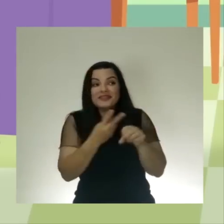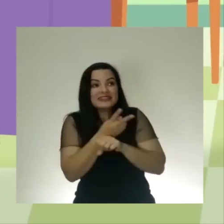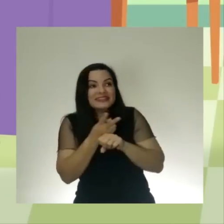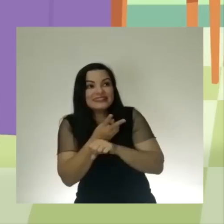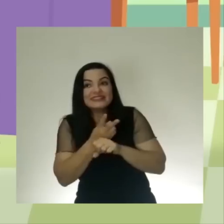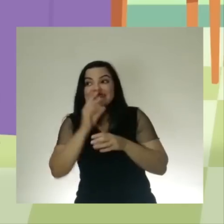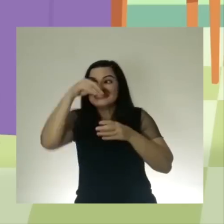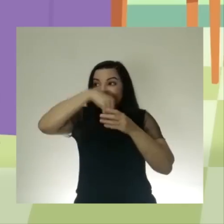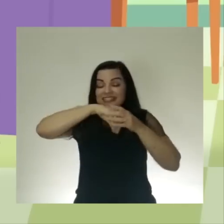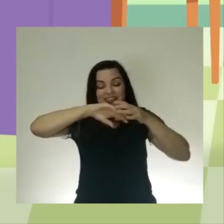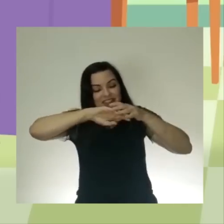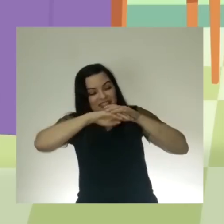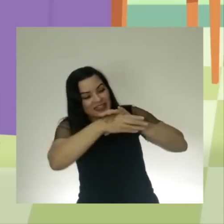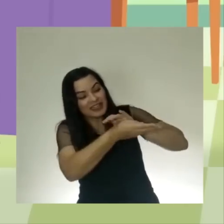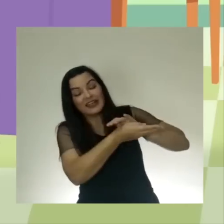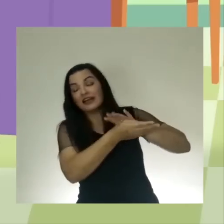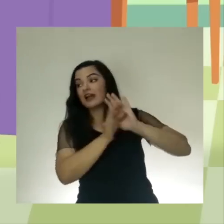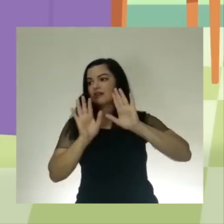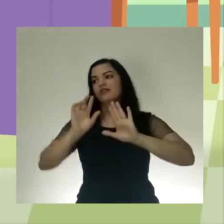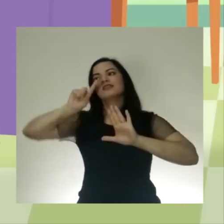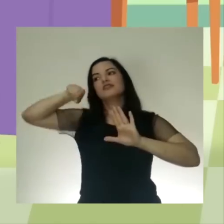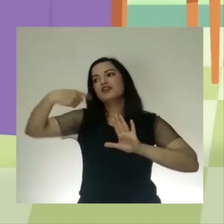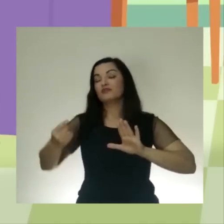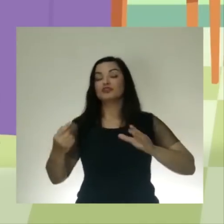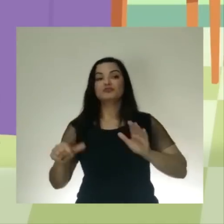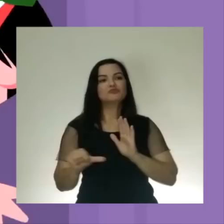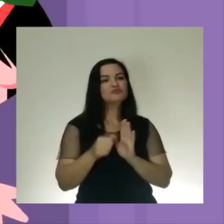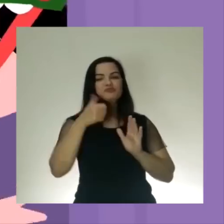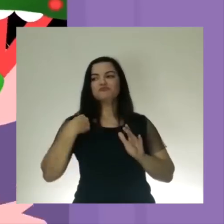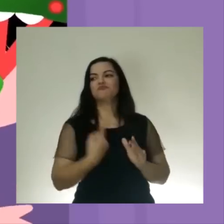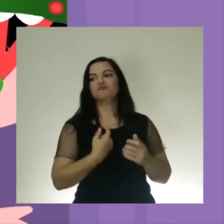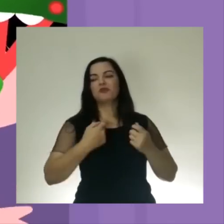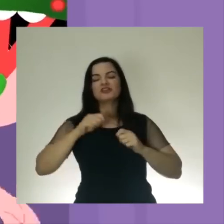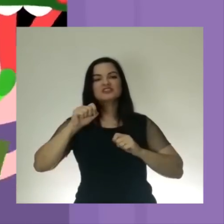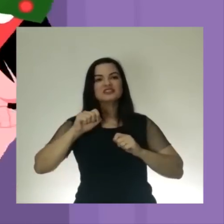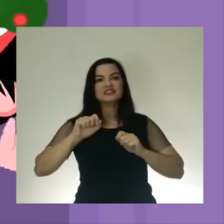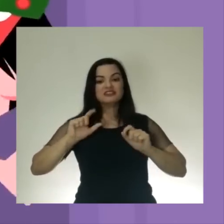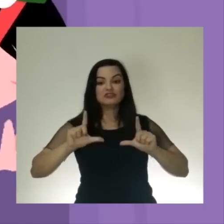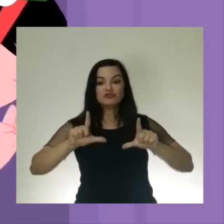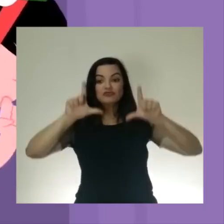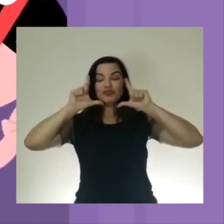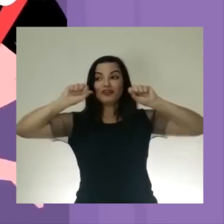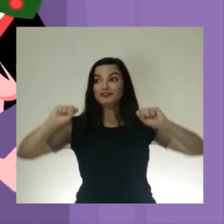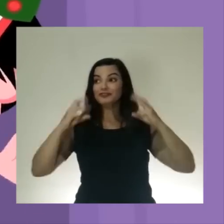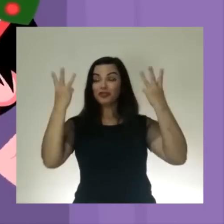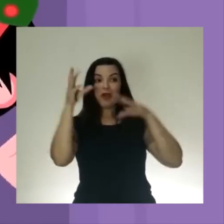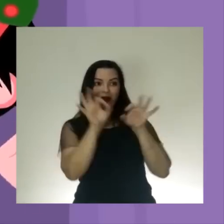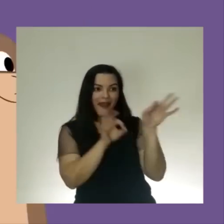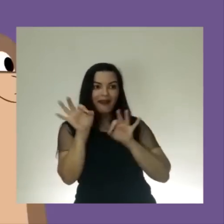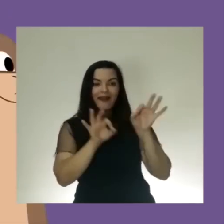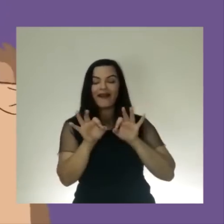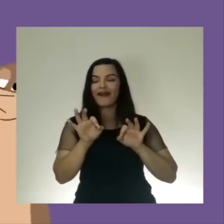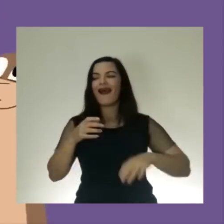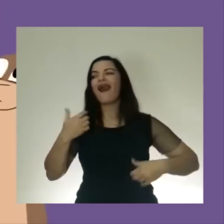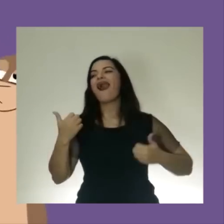Mais tarde. Primeiro temos um show pra preparar. Ah, pro papai e pra